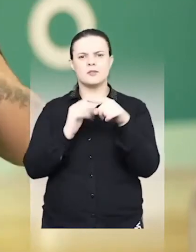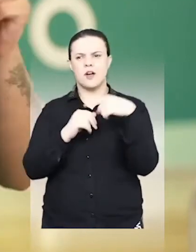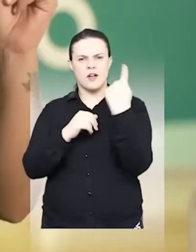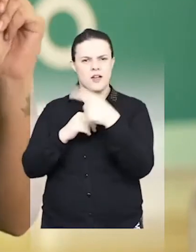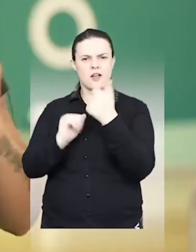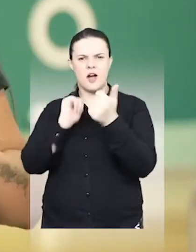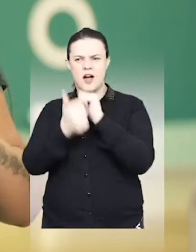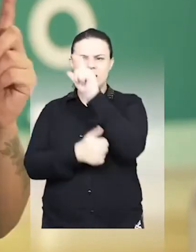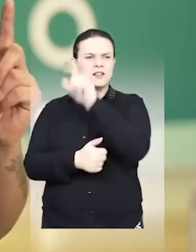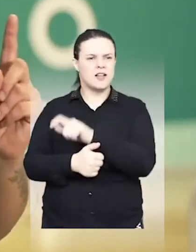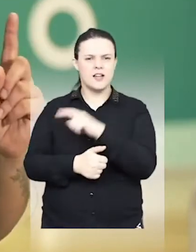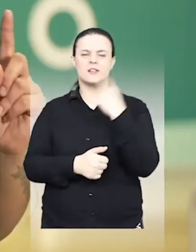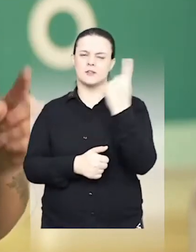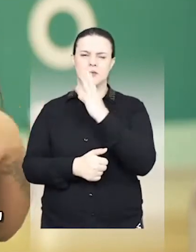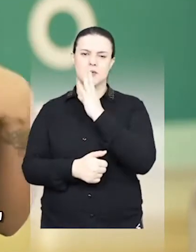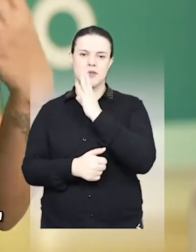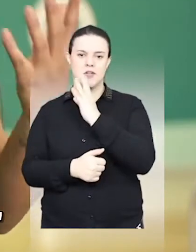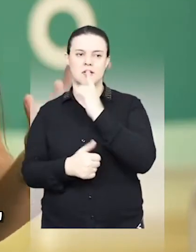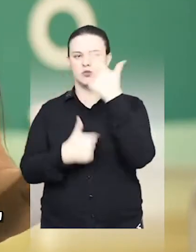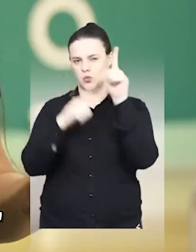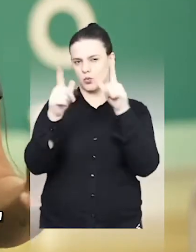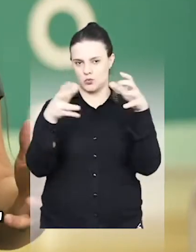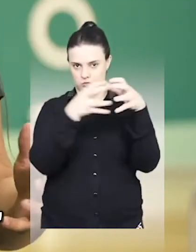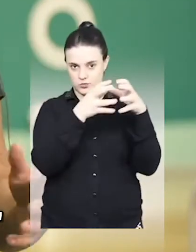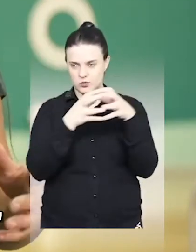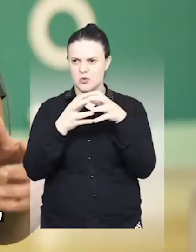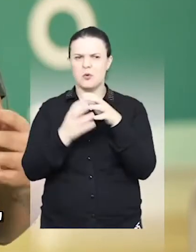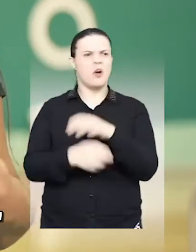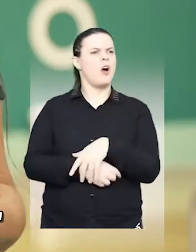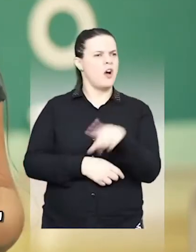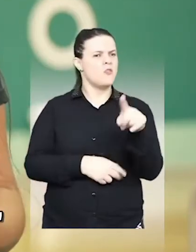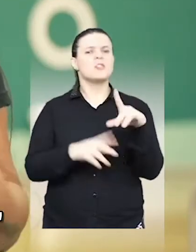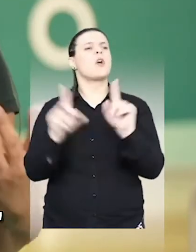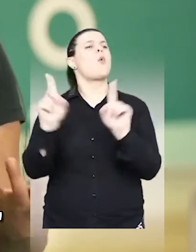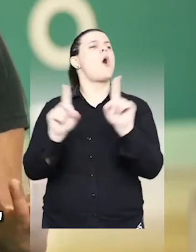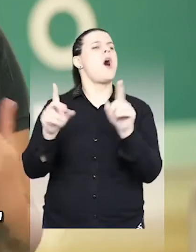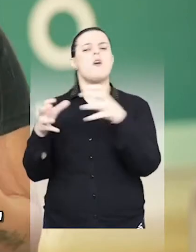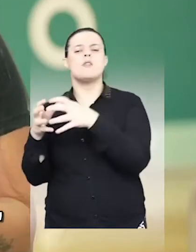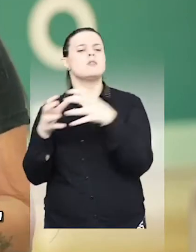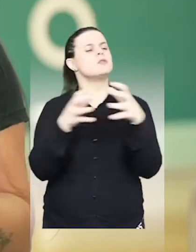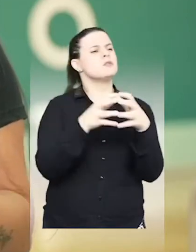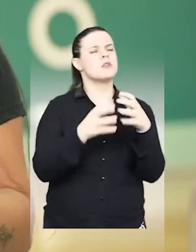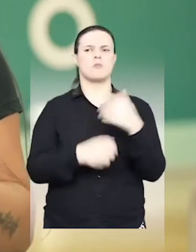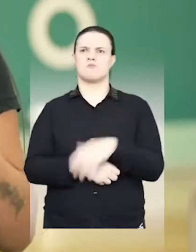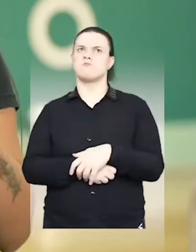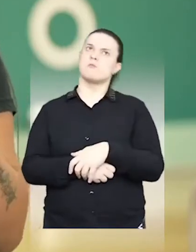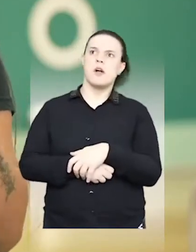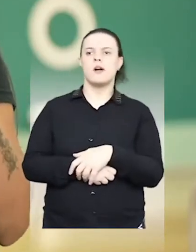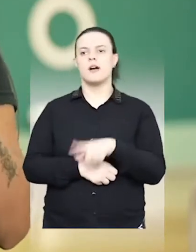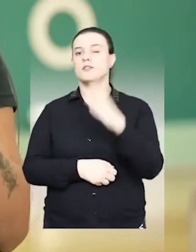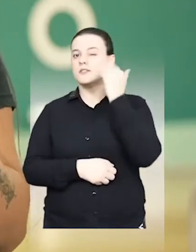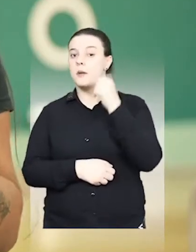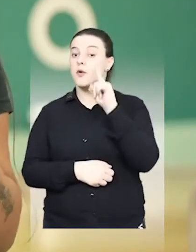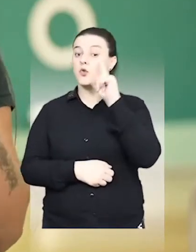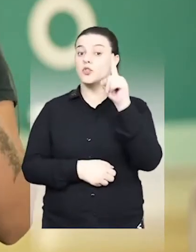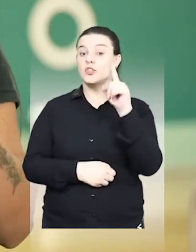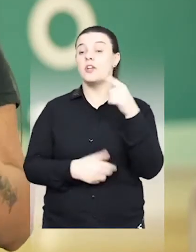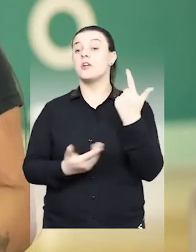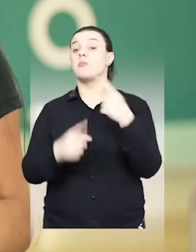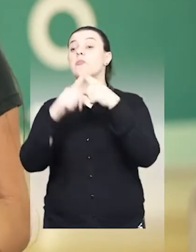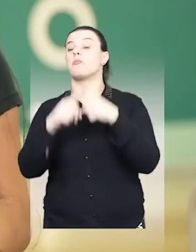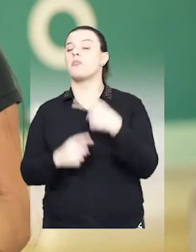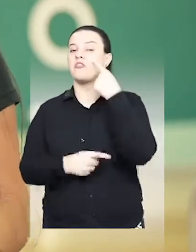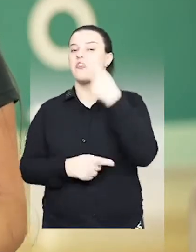perguntar entre os atletas que a gente conhece de outras equipes: ah, você vai jogar em qual? A gente, mas você vai saber no